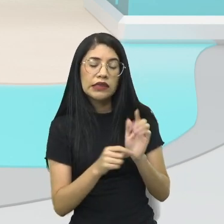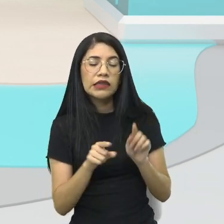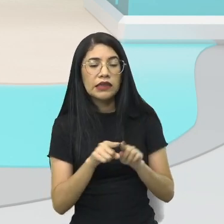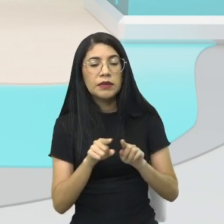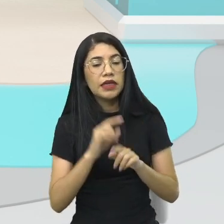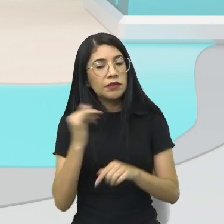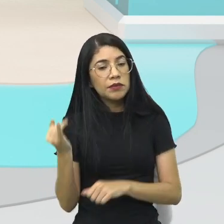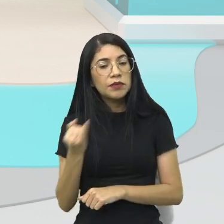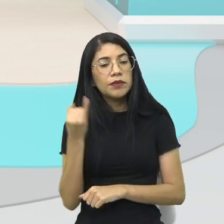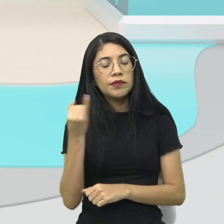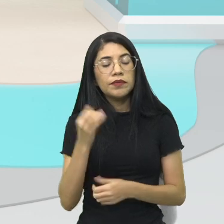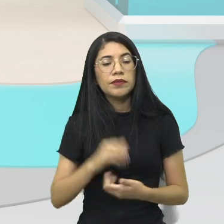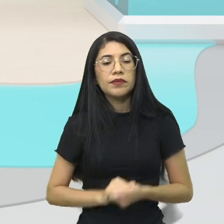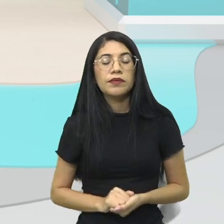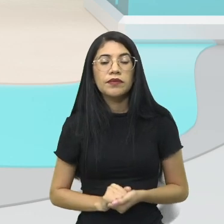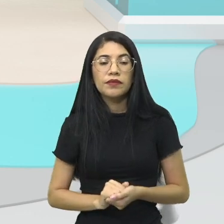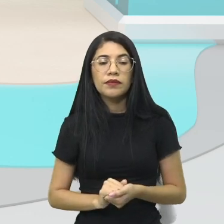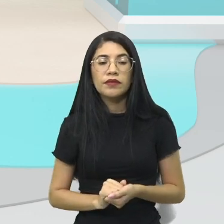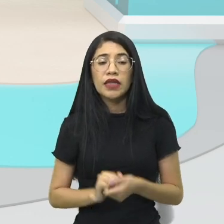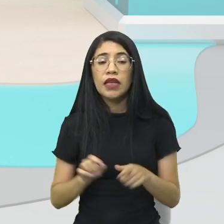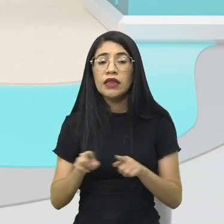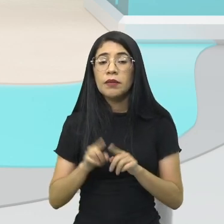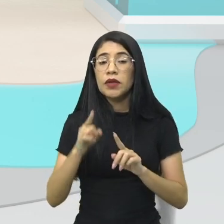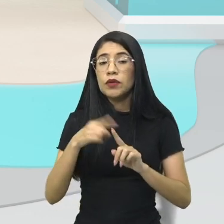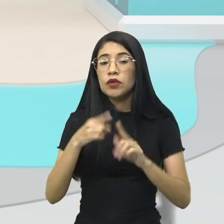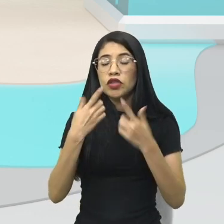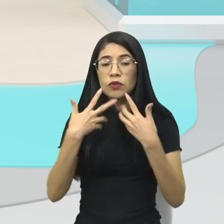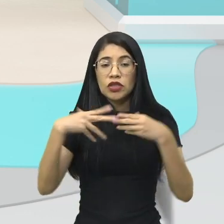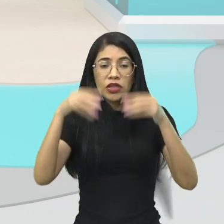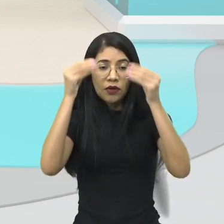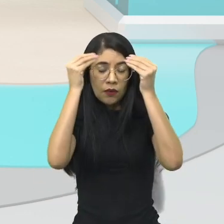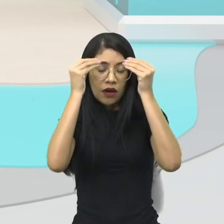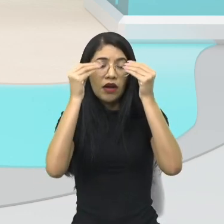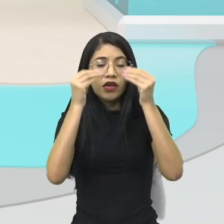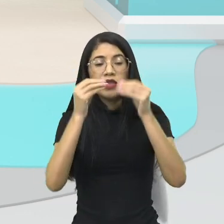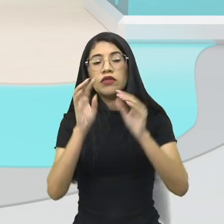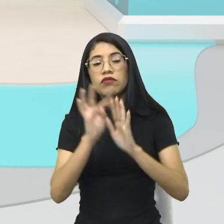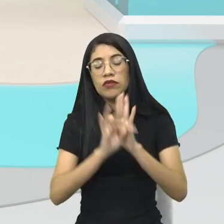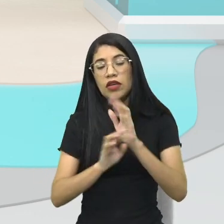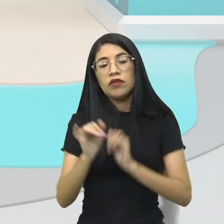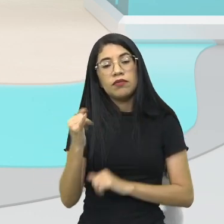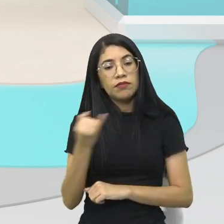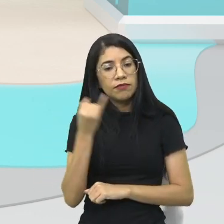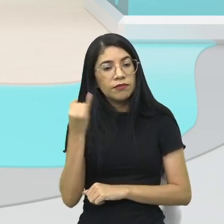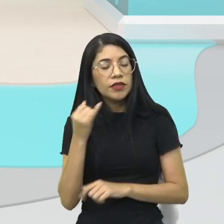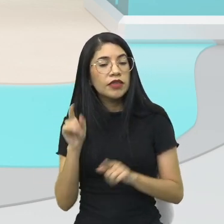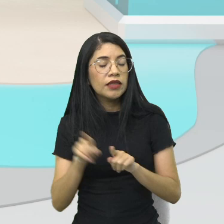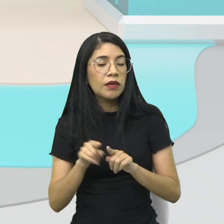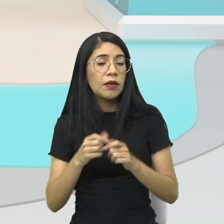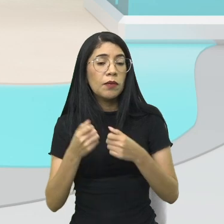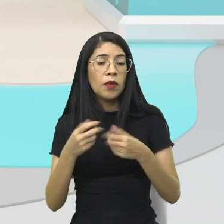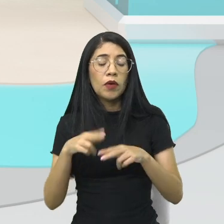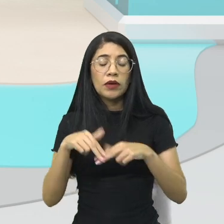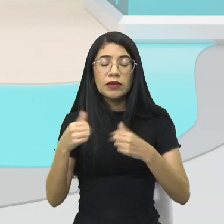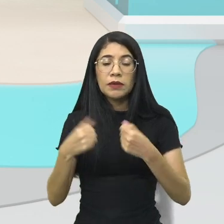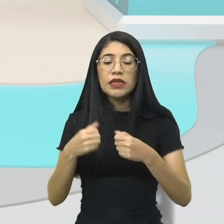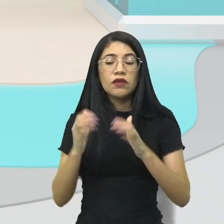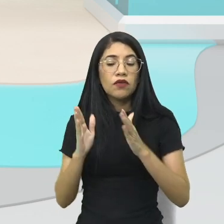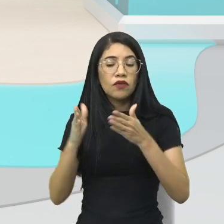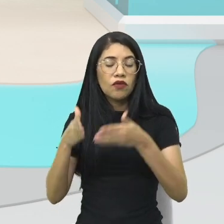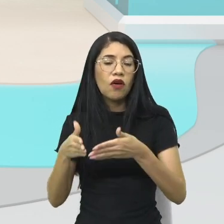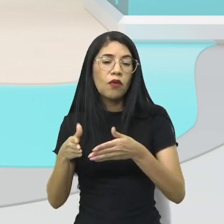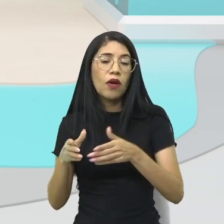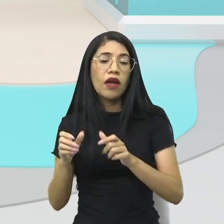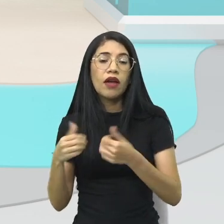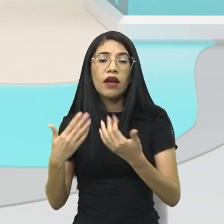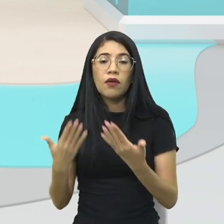toda a diferença. E definir a linguagem do texto também é super importante, né? Para tal, considere o público-alvo e o suporte.